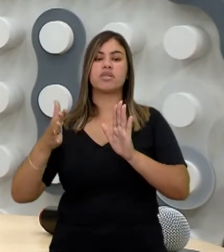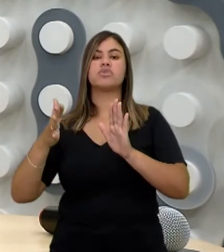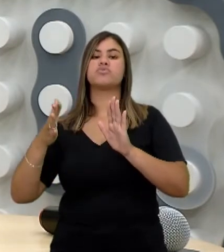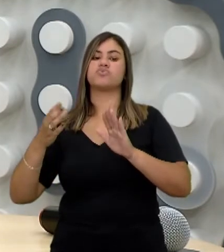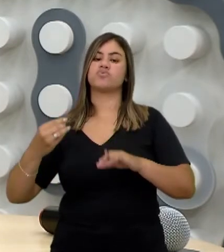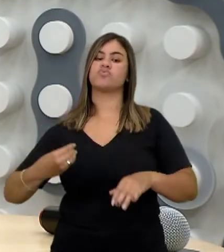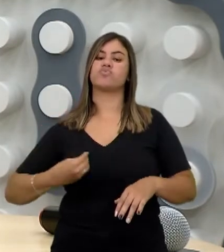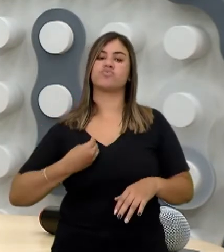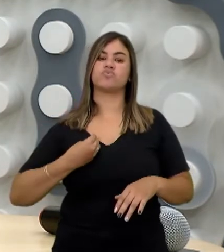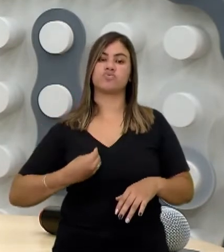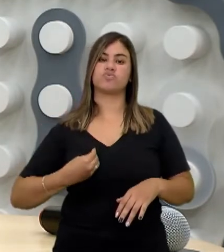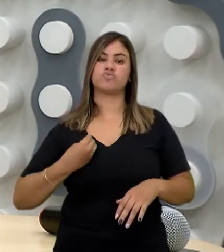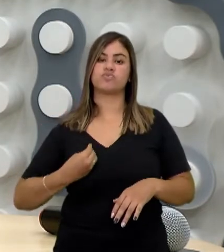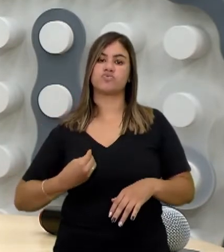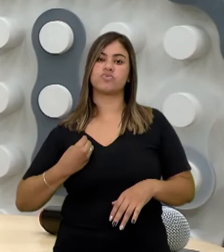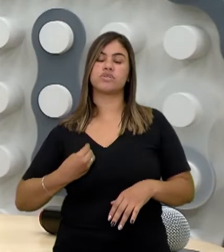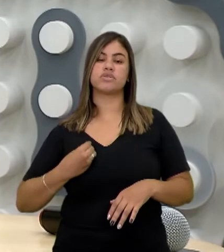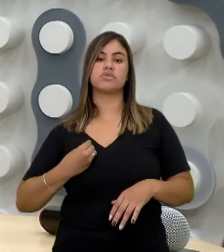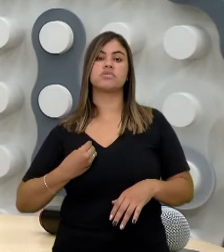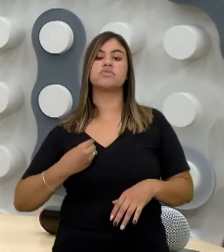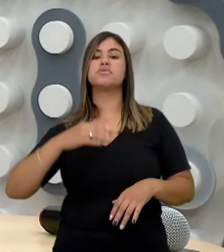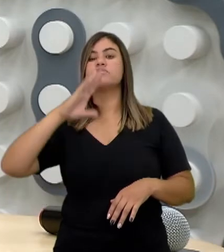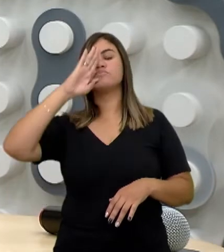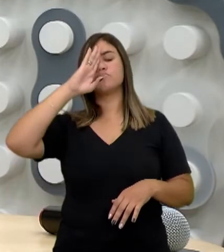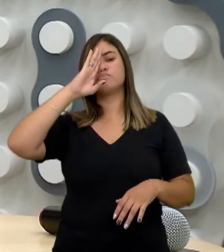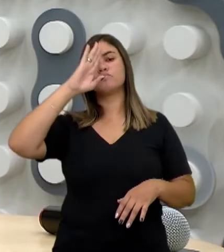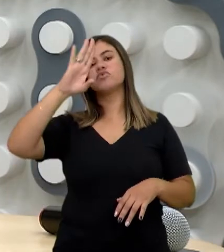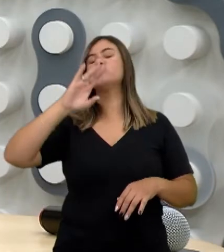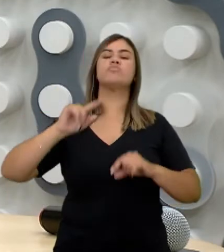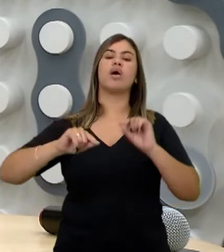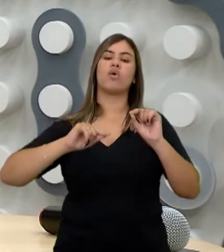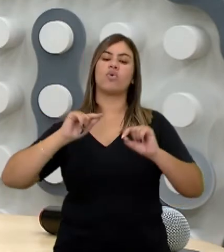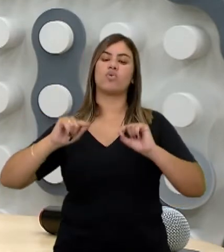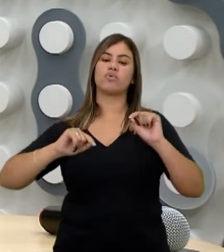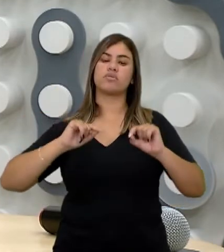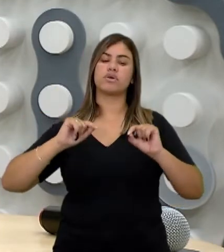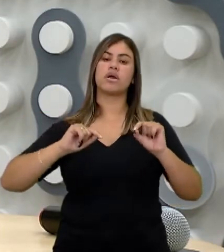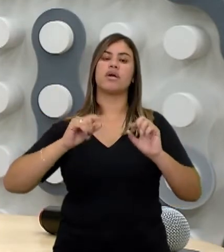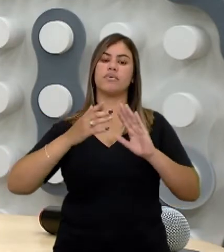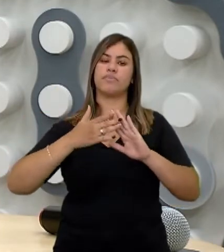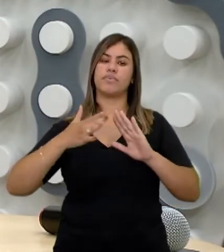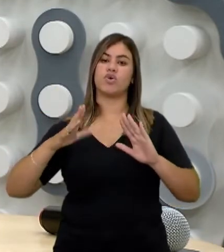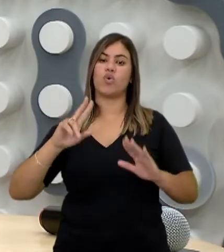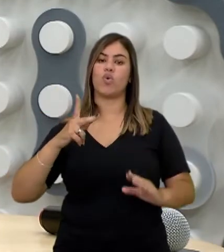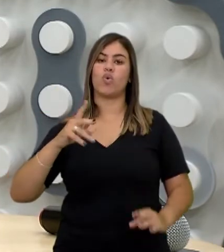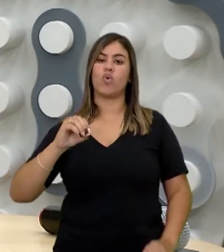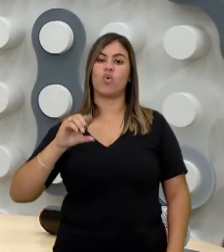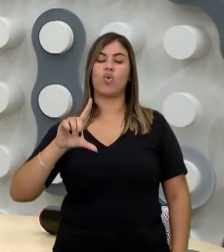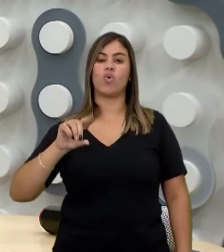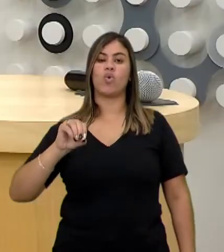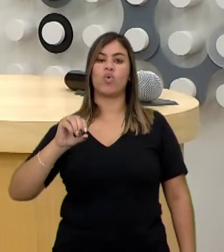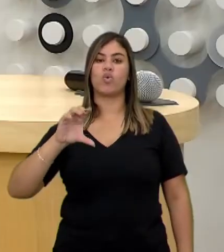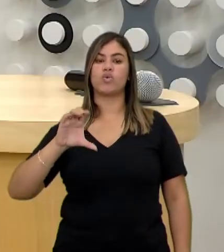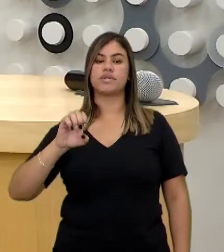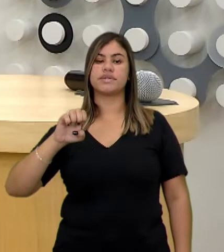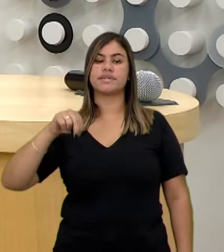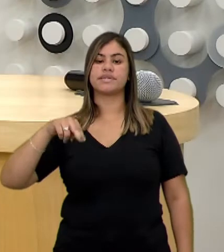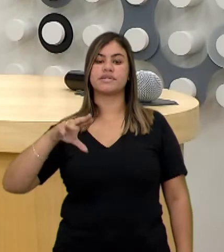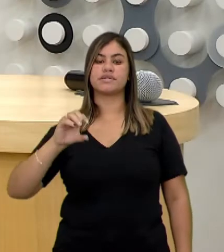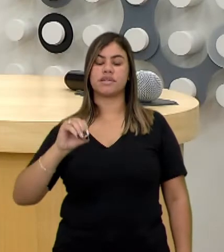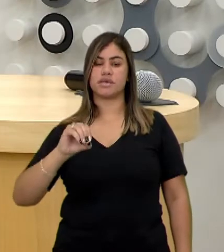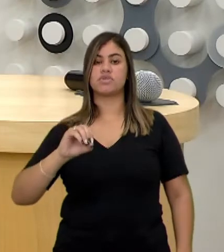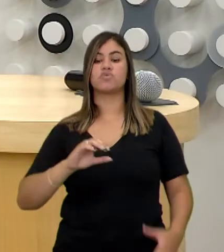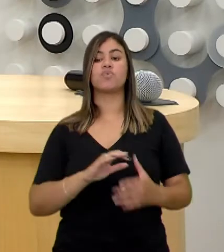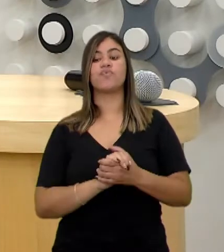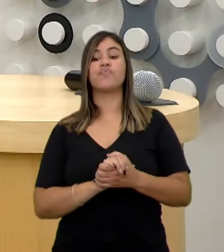as eras aí que nós vivemos e principalmente a época, que é a época do Holoceno, tá certo? E é uma escala